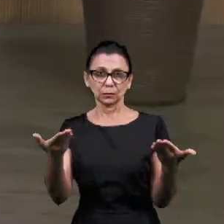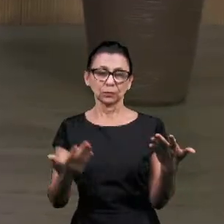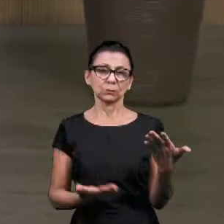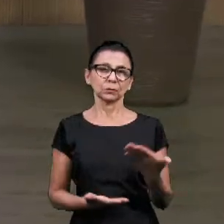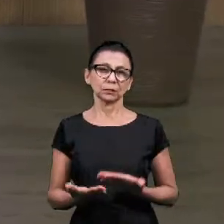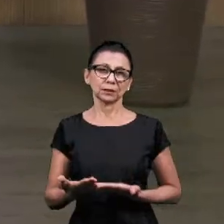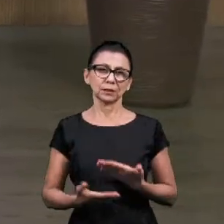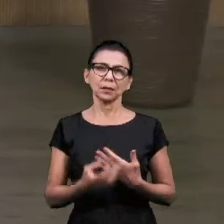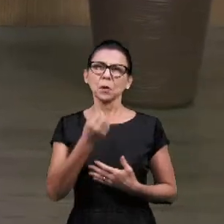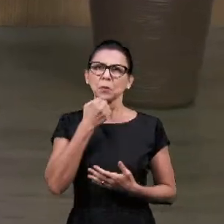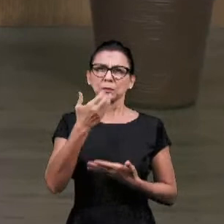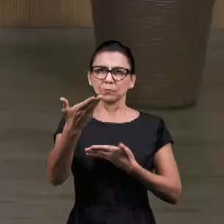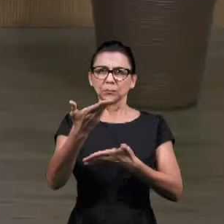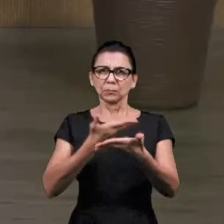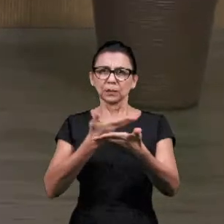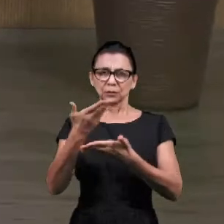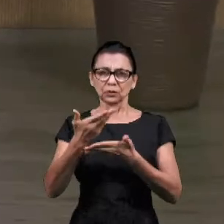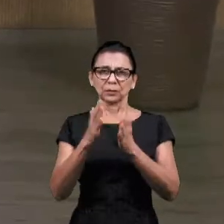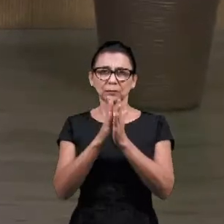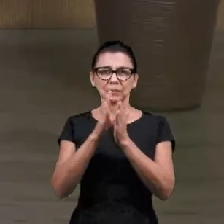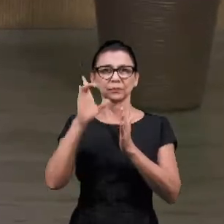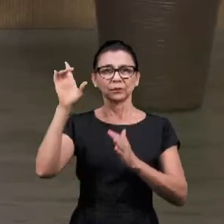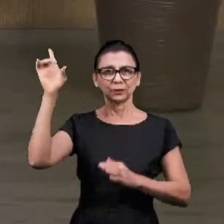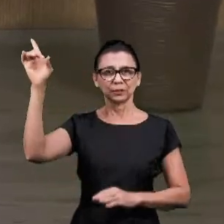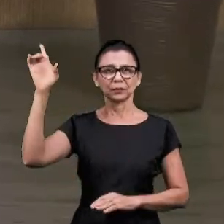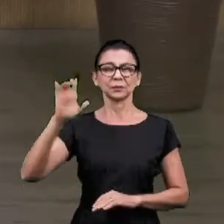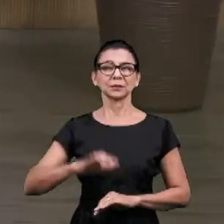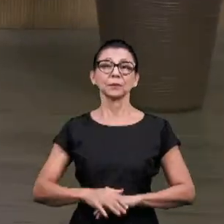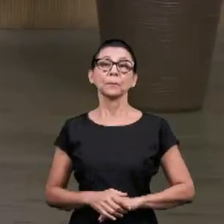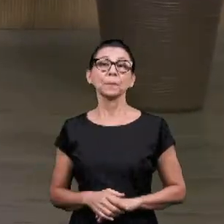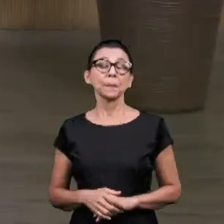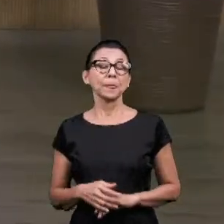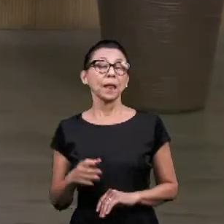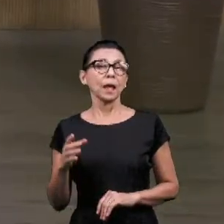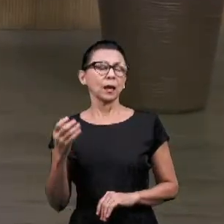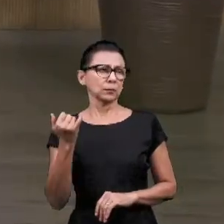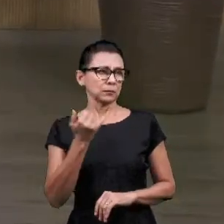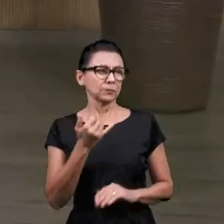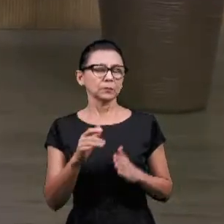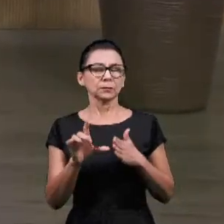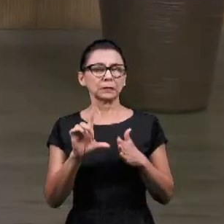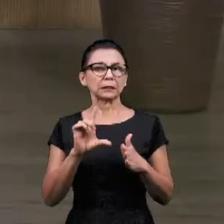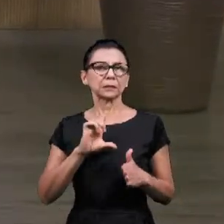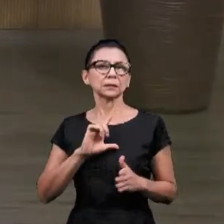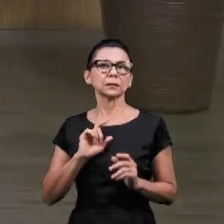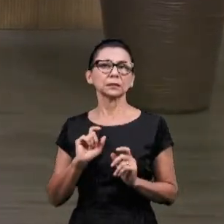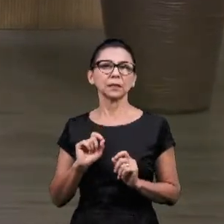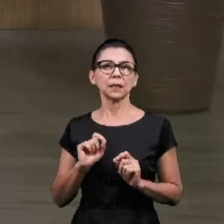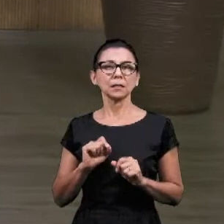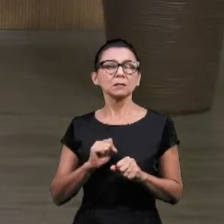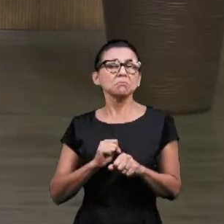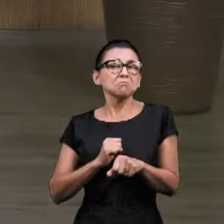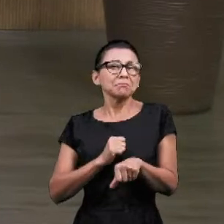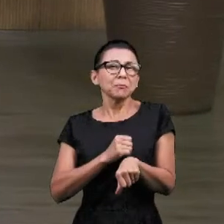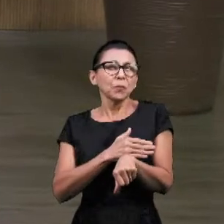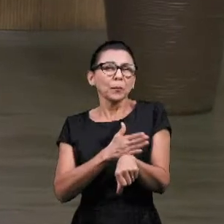palavra do Senhor, né? Amém. E assim, eu falei, Wallace, um pouco antes, desses